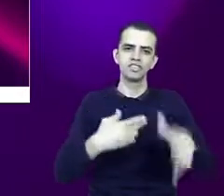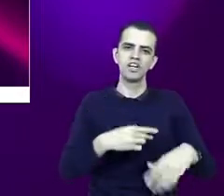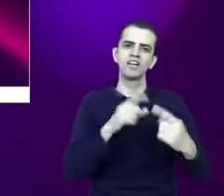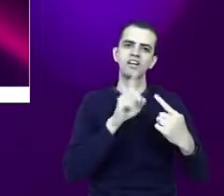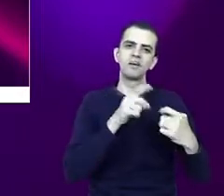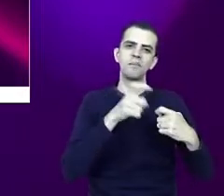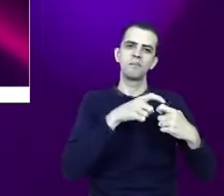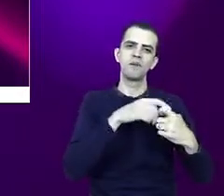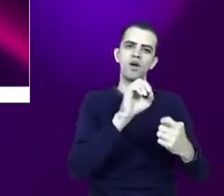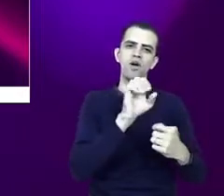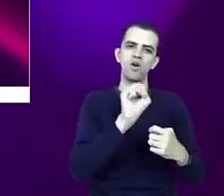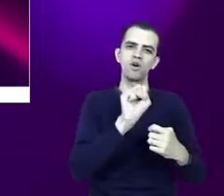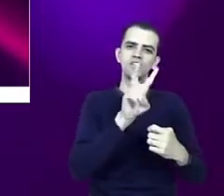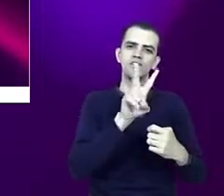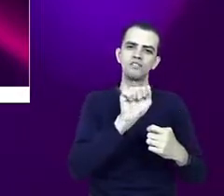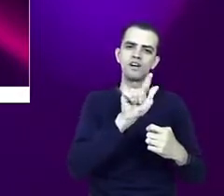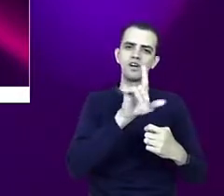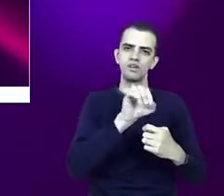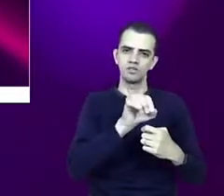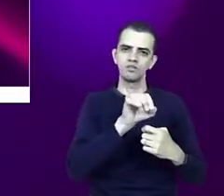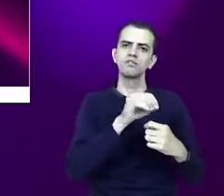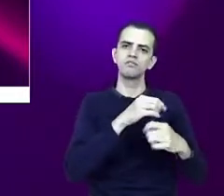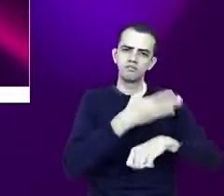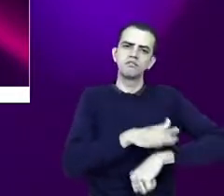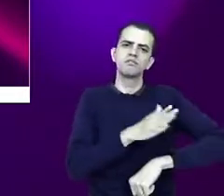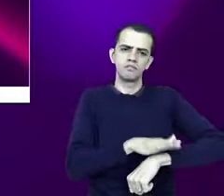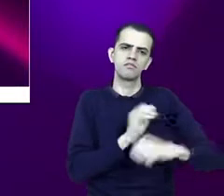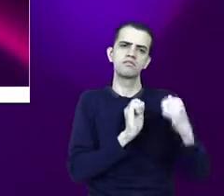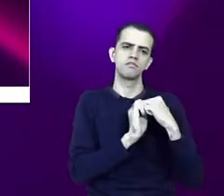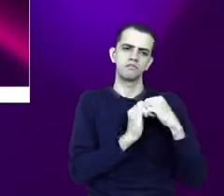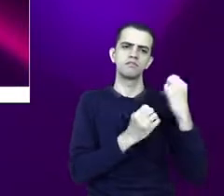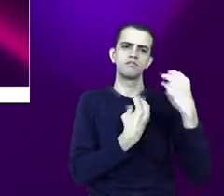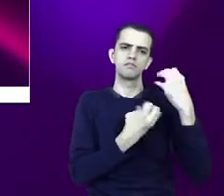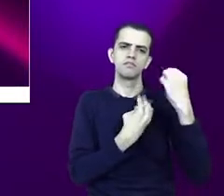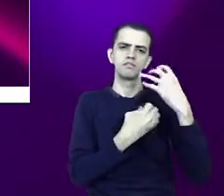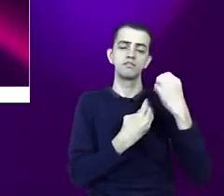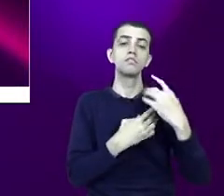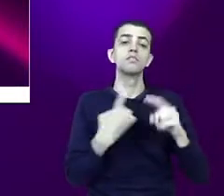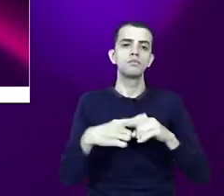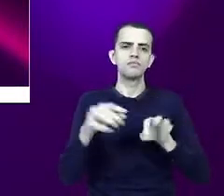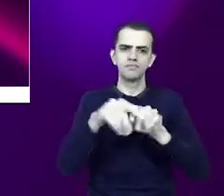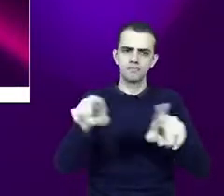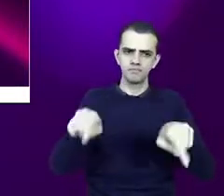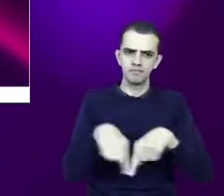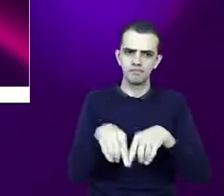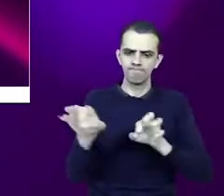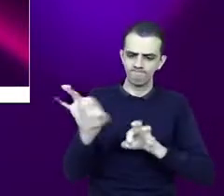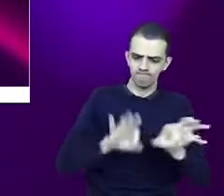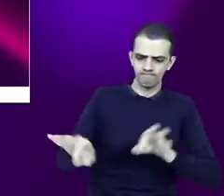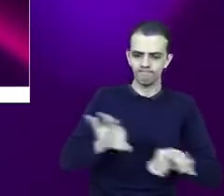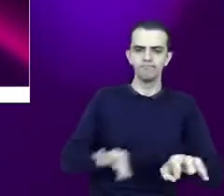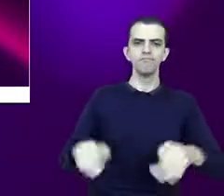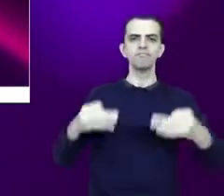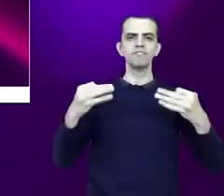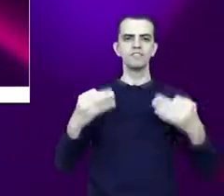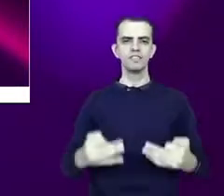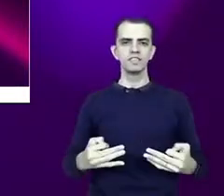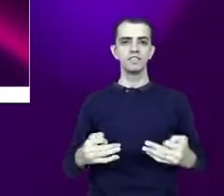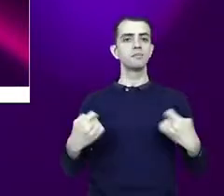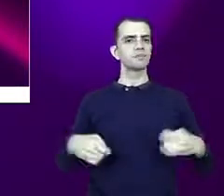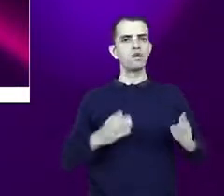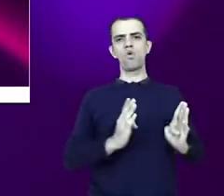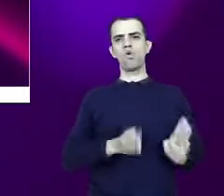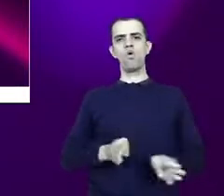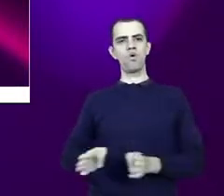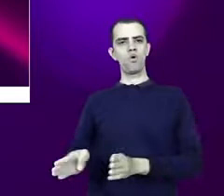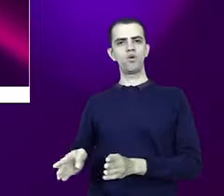sistemática muito rígida de montagem de sala. E isso é fundamental, é o nosso ambiente de trabalho. Eu sempre aprendi isso com o Oswaldo e manter a sala sempre organizada.